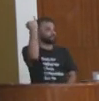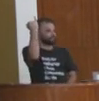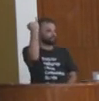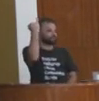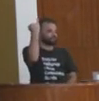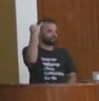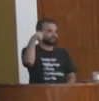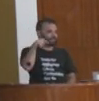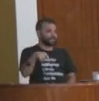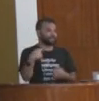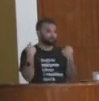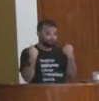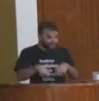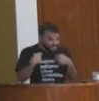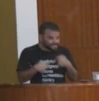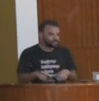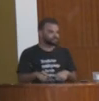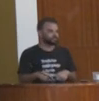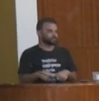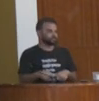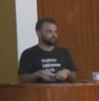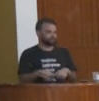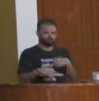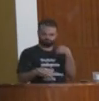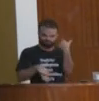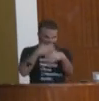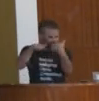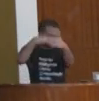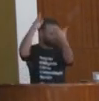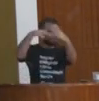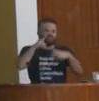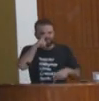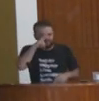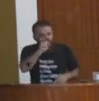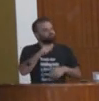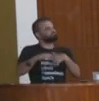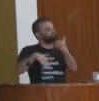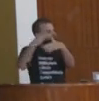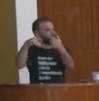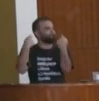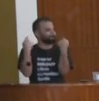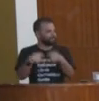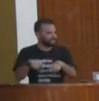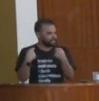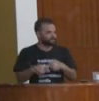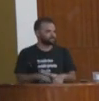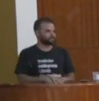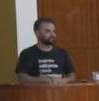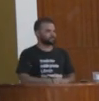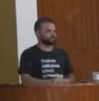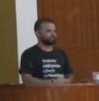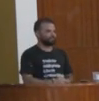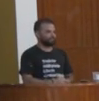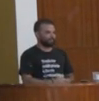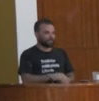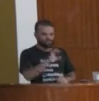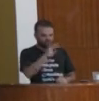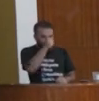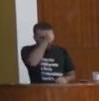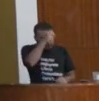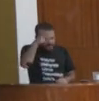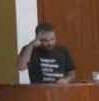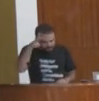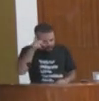que precisa, de fato, ser potencializado, fortalecido, não somente pelo poder